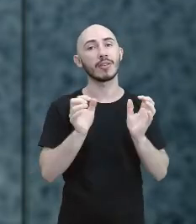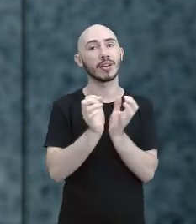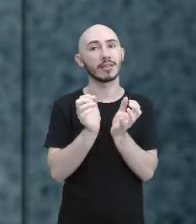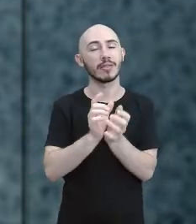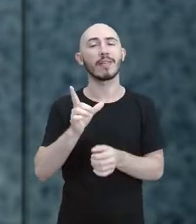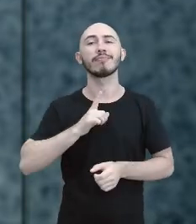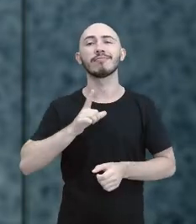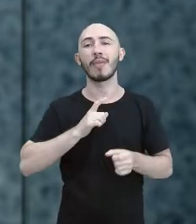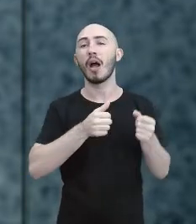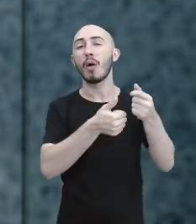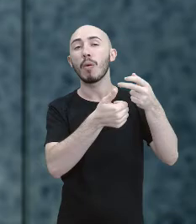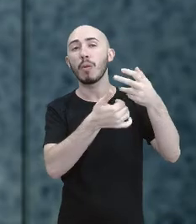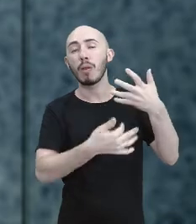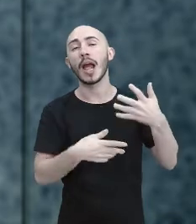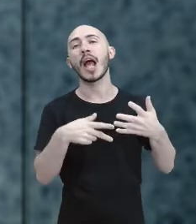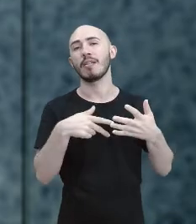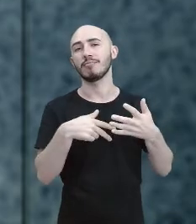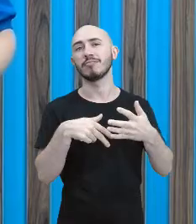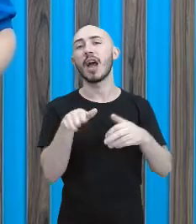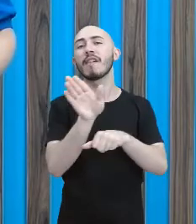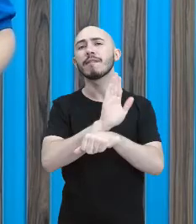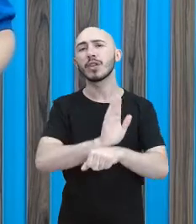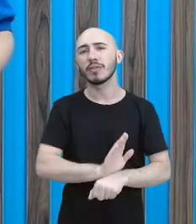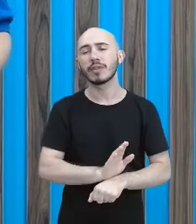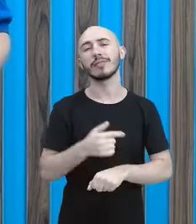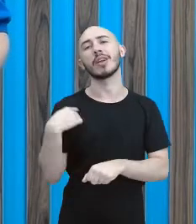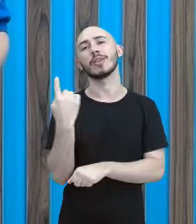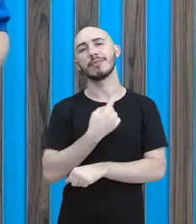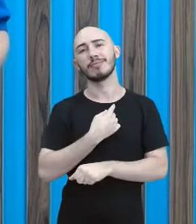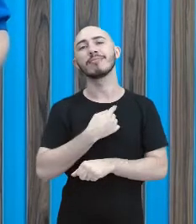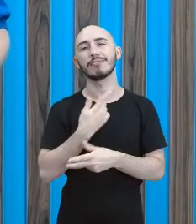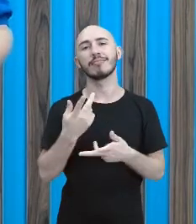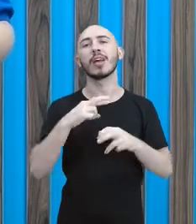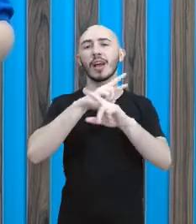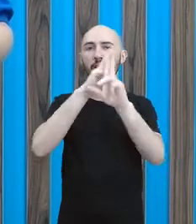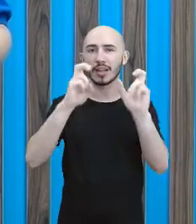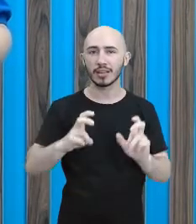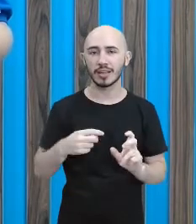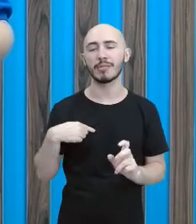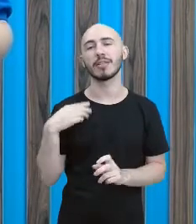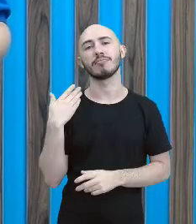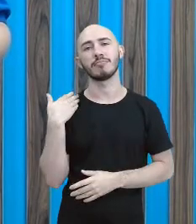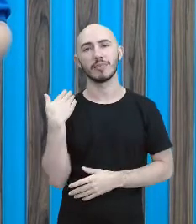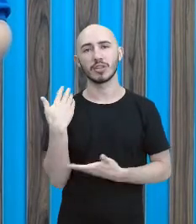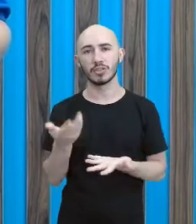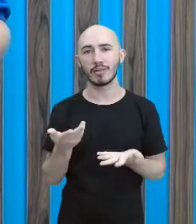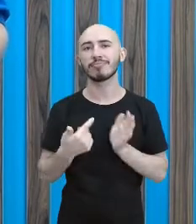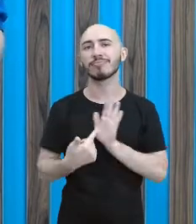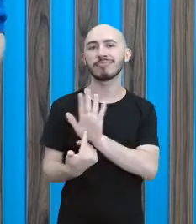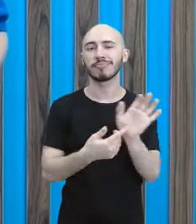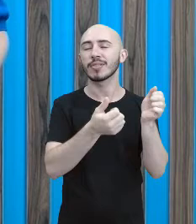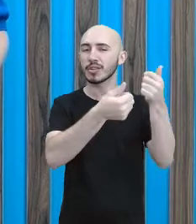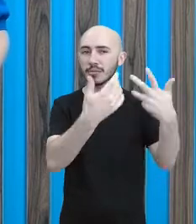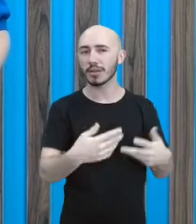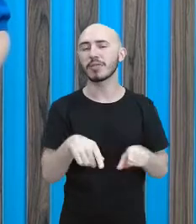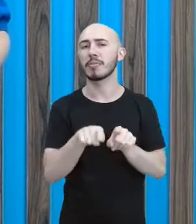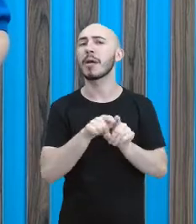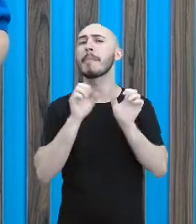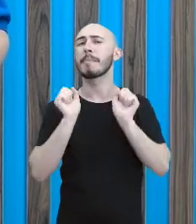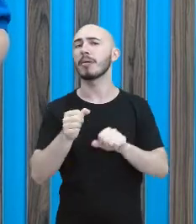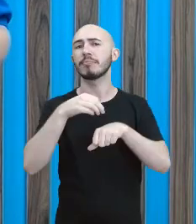uma playlist com todas as temáticas que nós trabalhamos até agora. Lá também você pode mandar sua